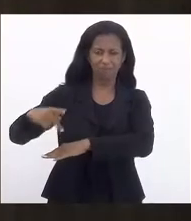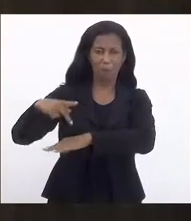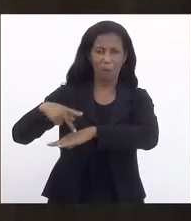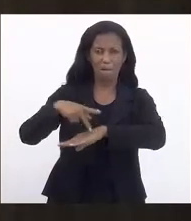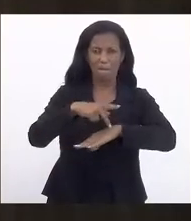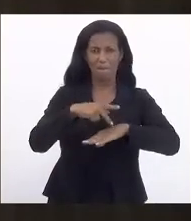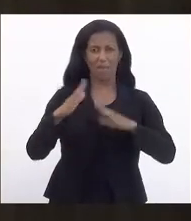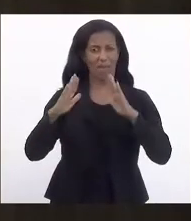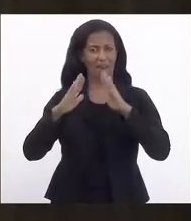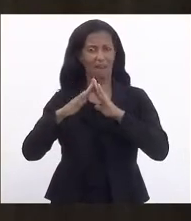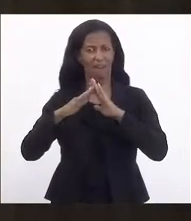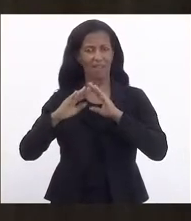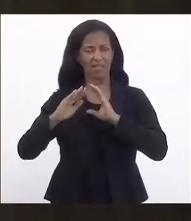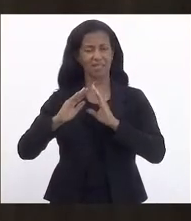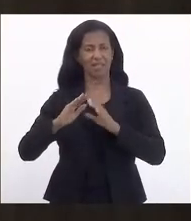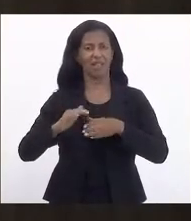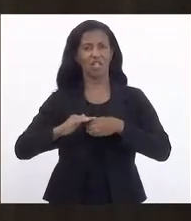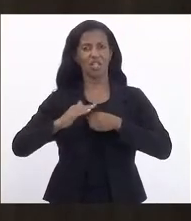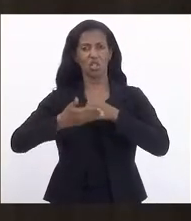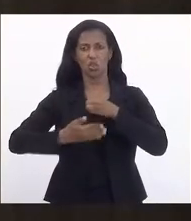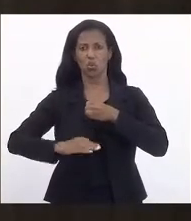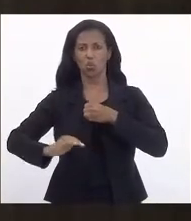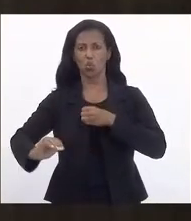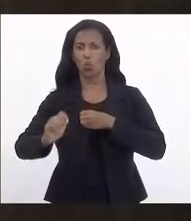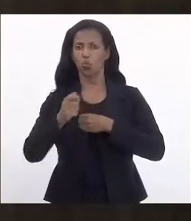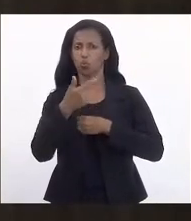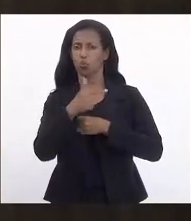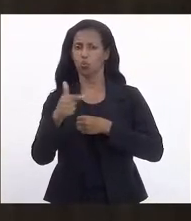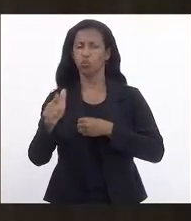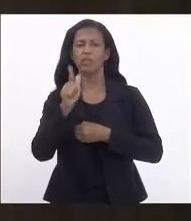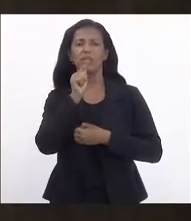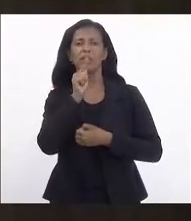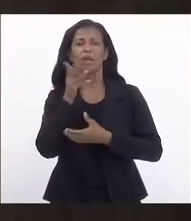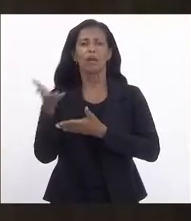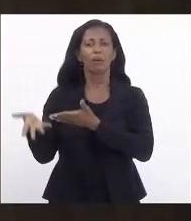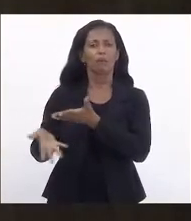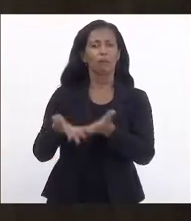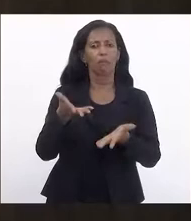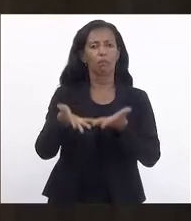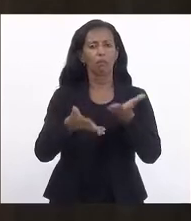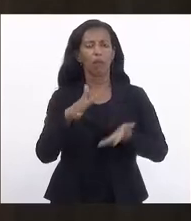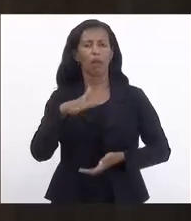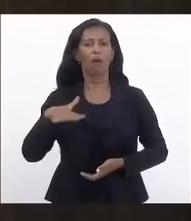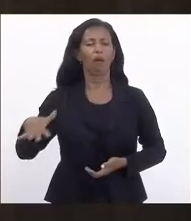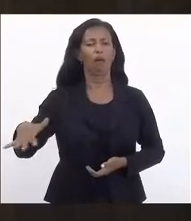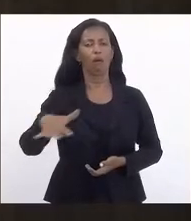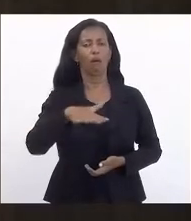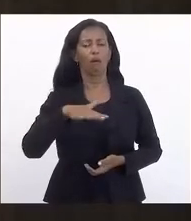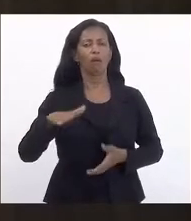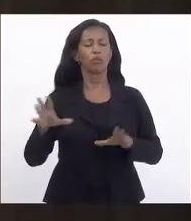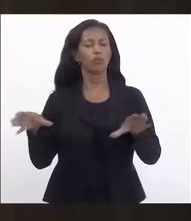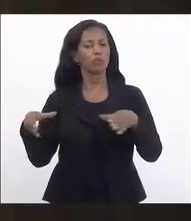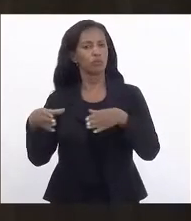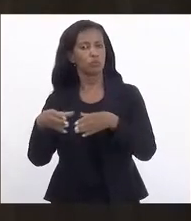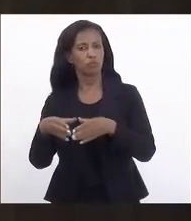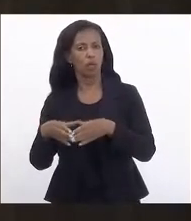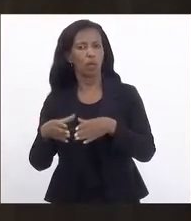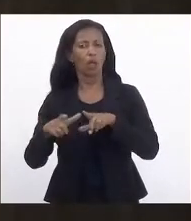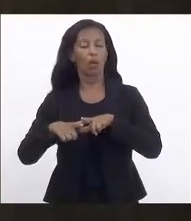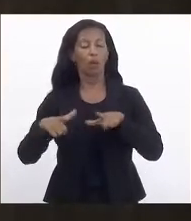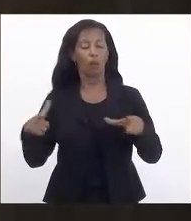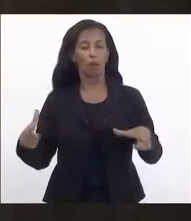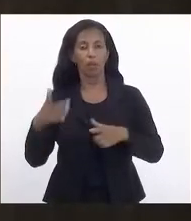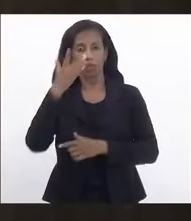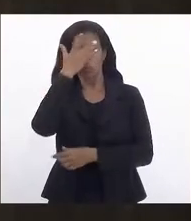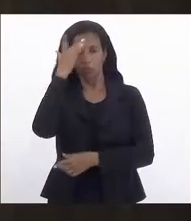sem esgoto e água tratada compõe o cenário de uma comunidade há uma grande quantidade